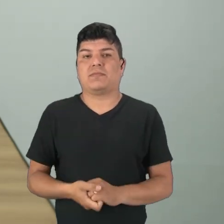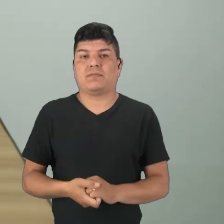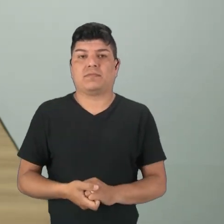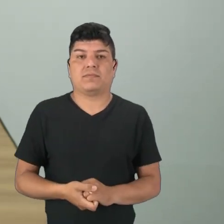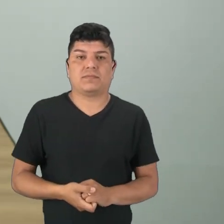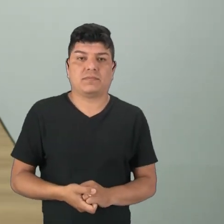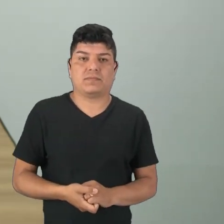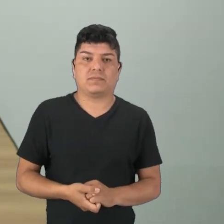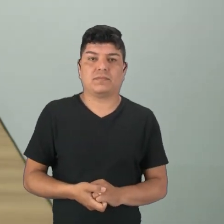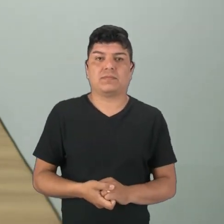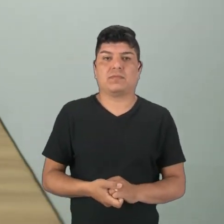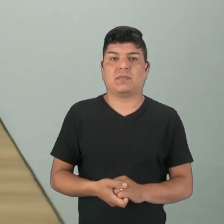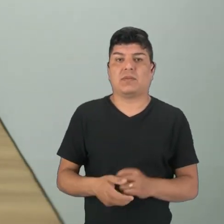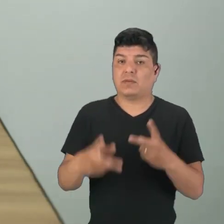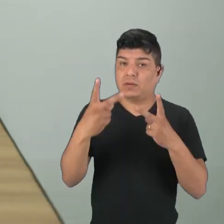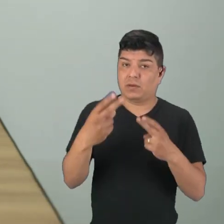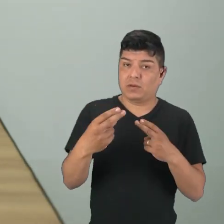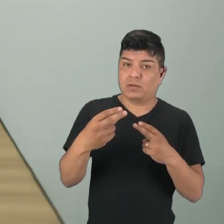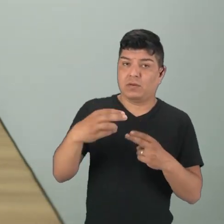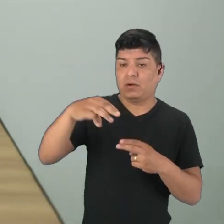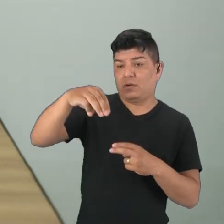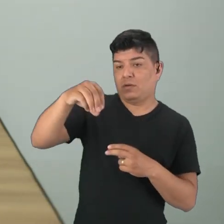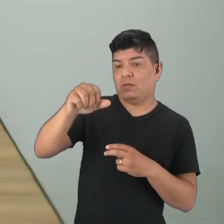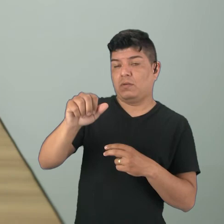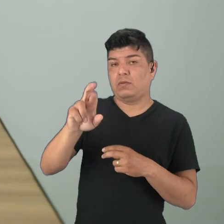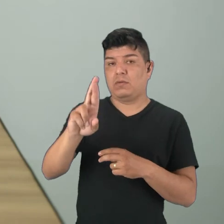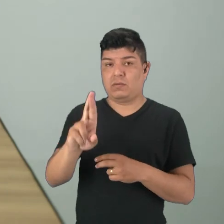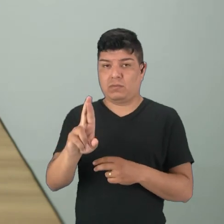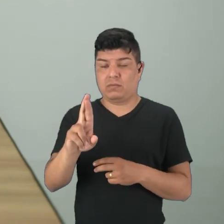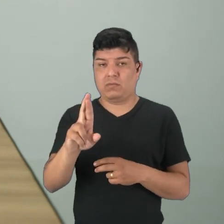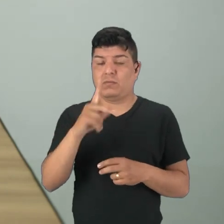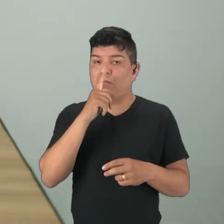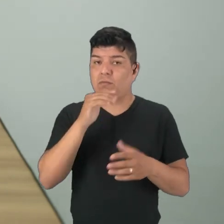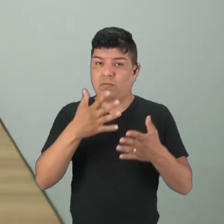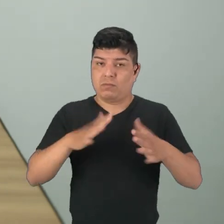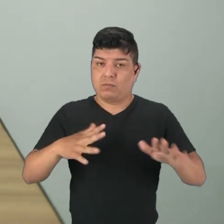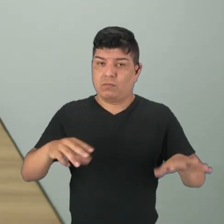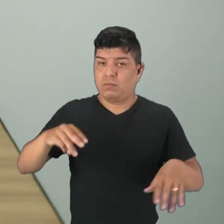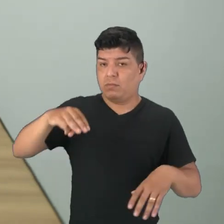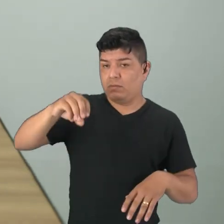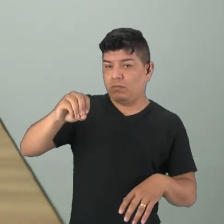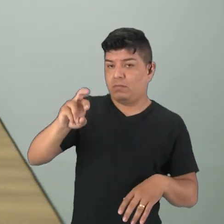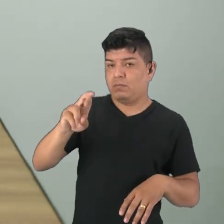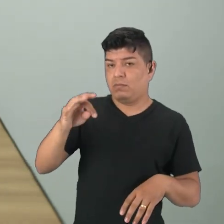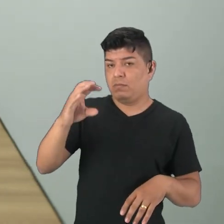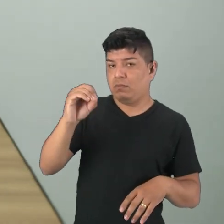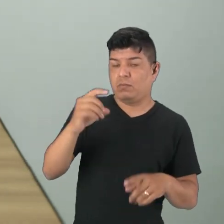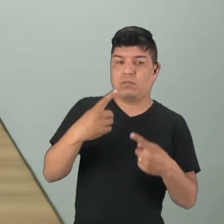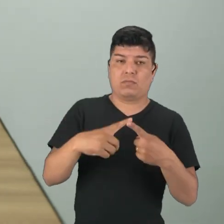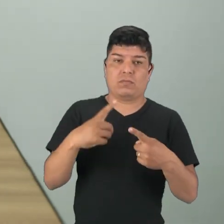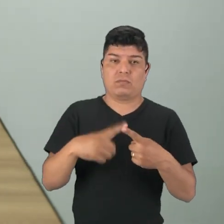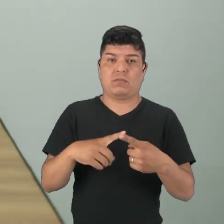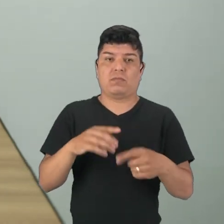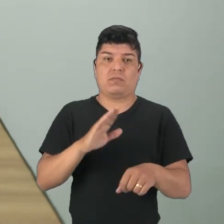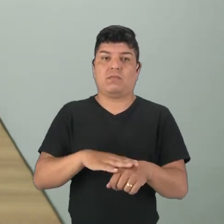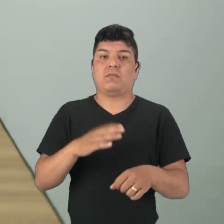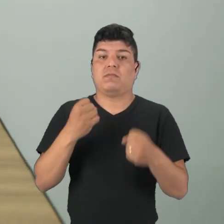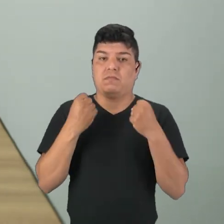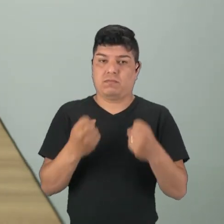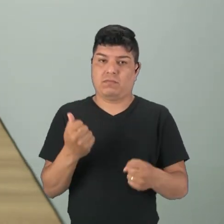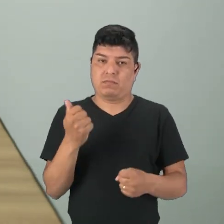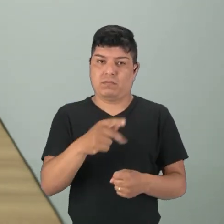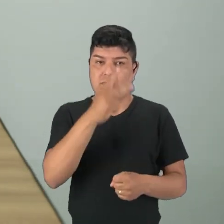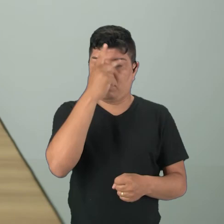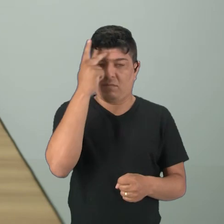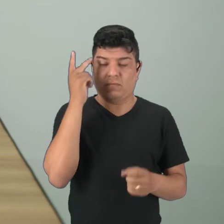mar morto, né? As pessoas não afundam nele, porque ele tem uma densidade maior do que o peso das pessoas.